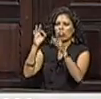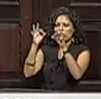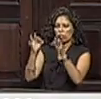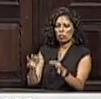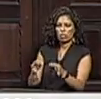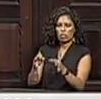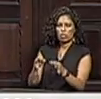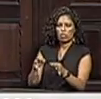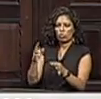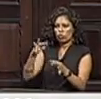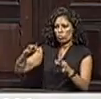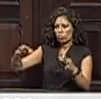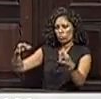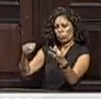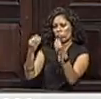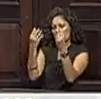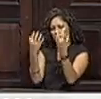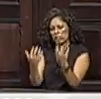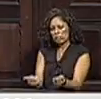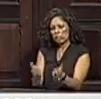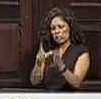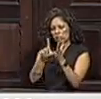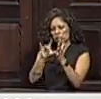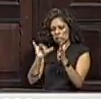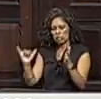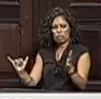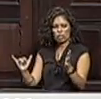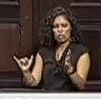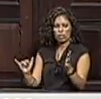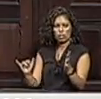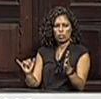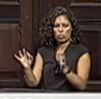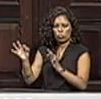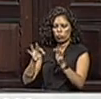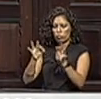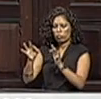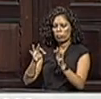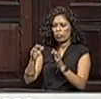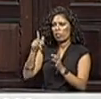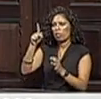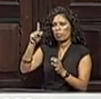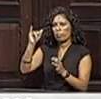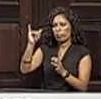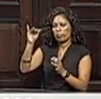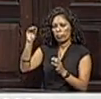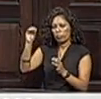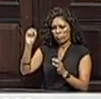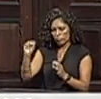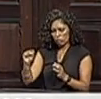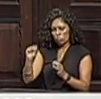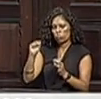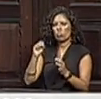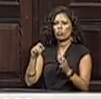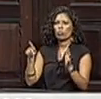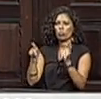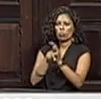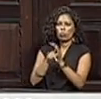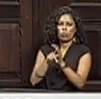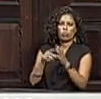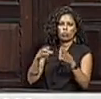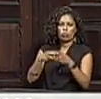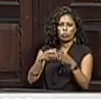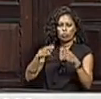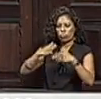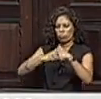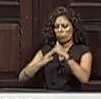não é respeitada. Eu, como tenho ligação com alguns setores, vejo isso na prática. Eu canso de ver, deputado Eliomar